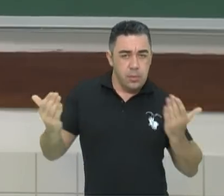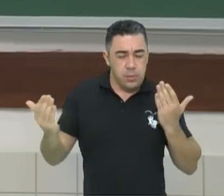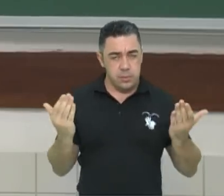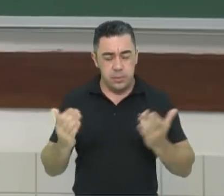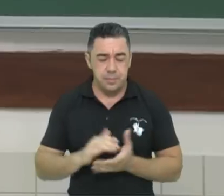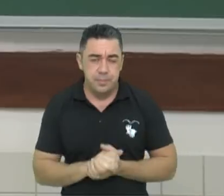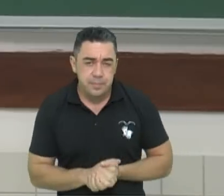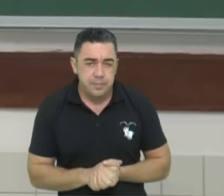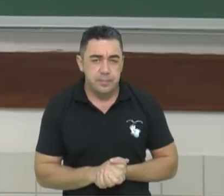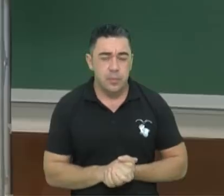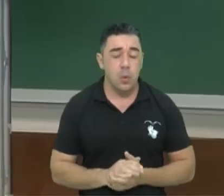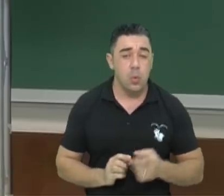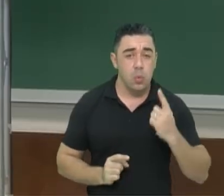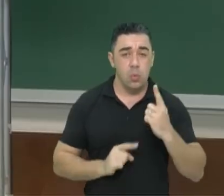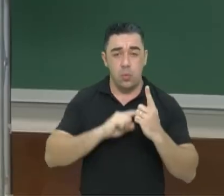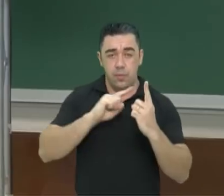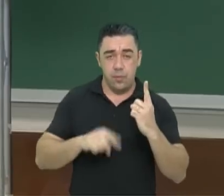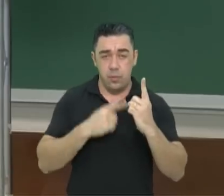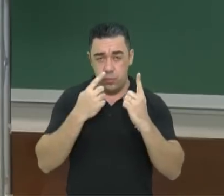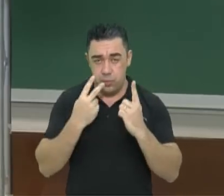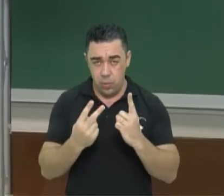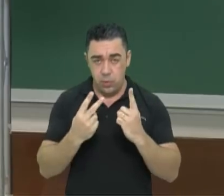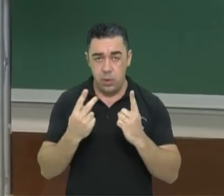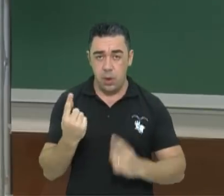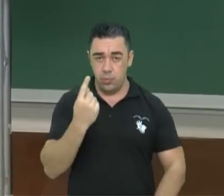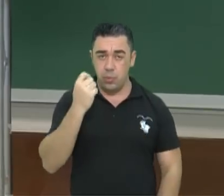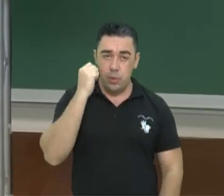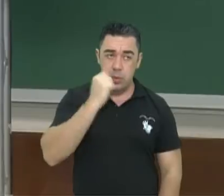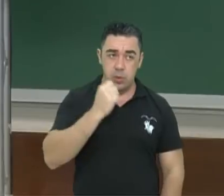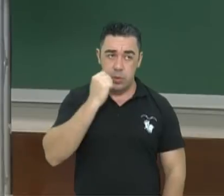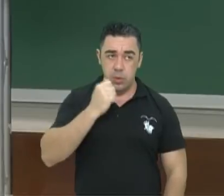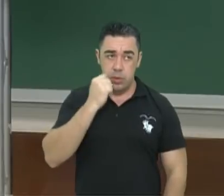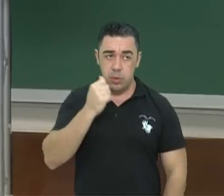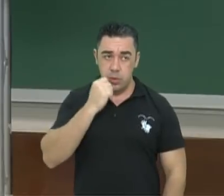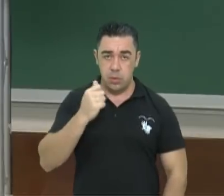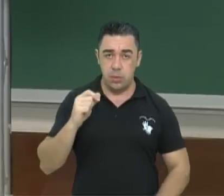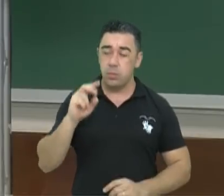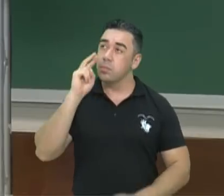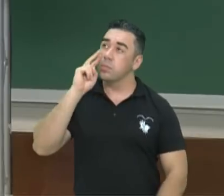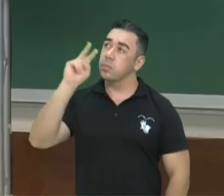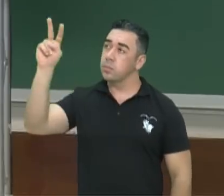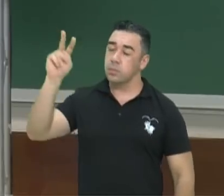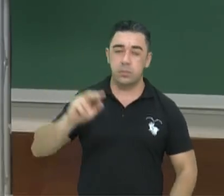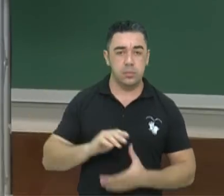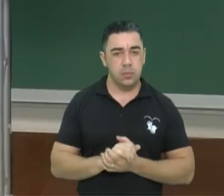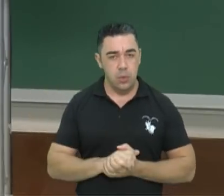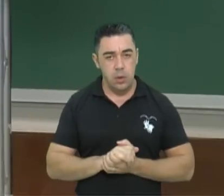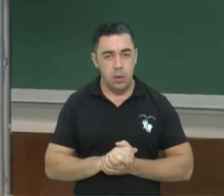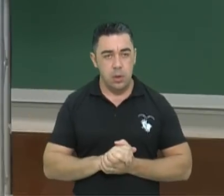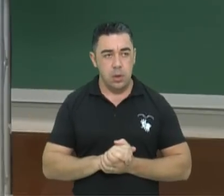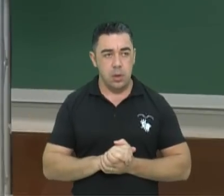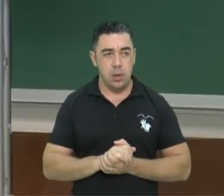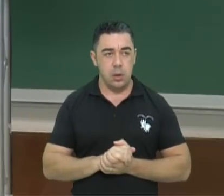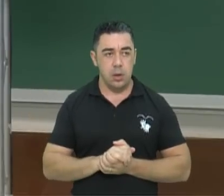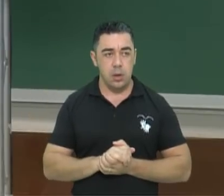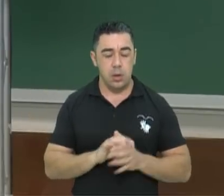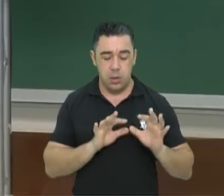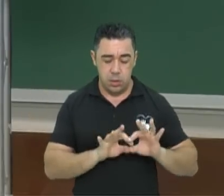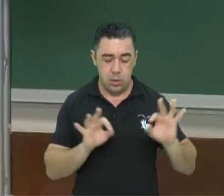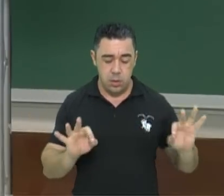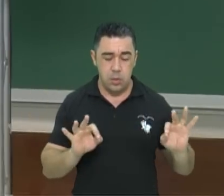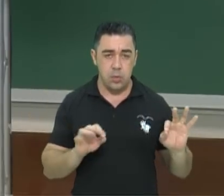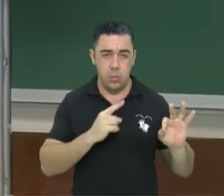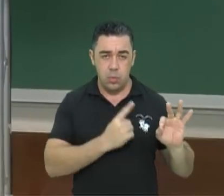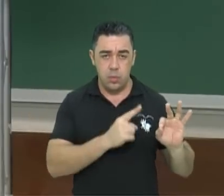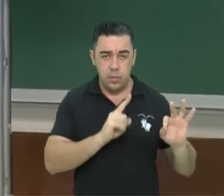Eu tenho 1,2, que é a altura, né, da pessoa que está observando, sobre o que